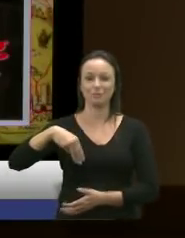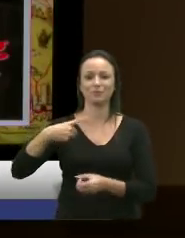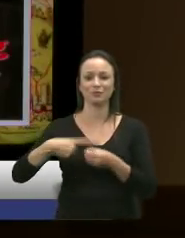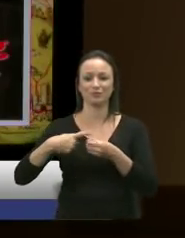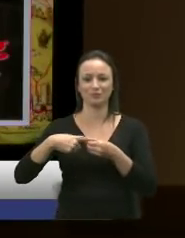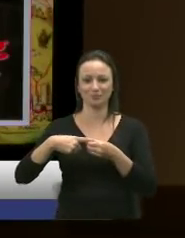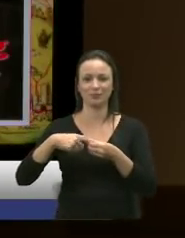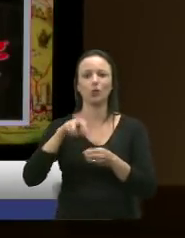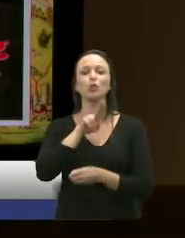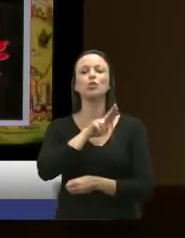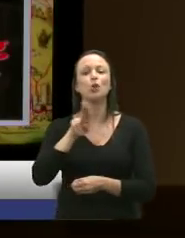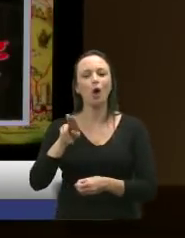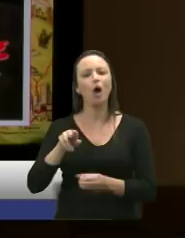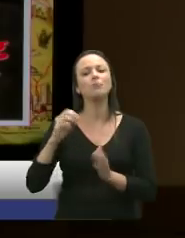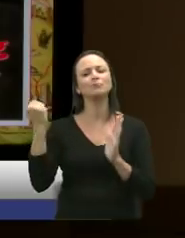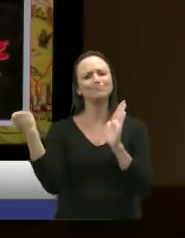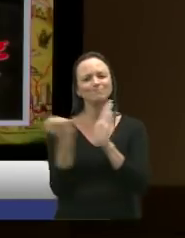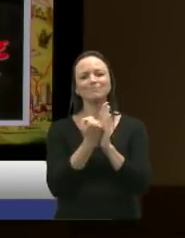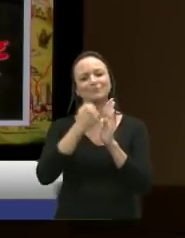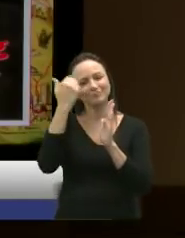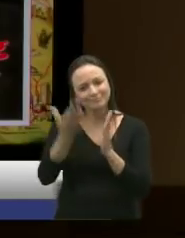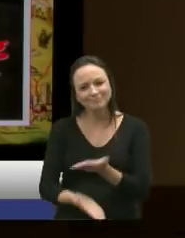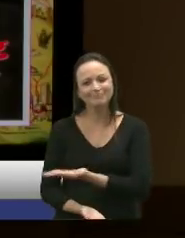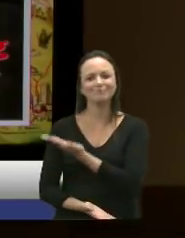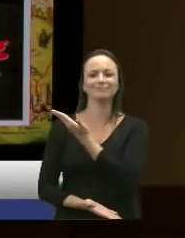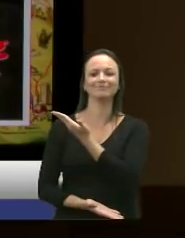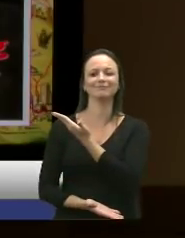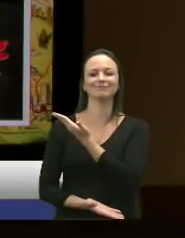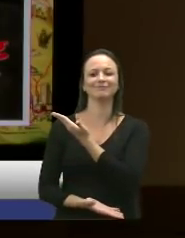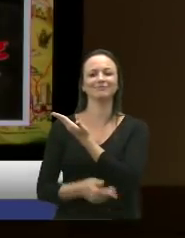chama Batalhão Tenente Ruitenberg Rocha.